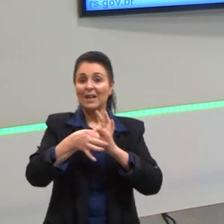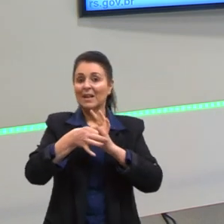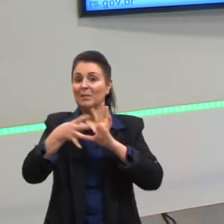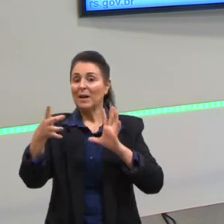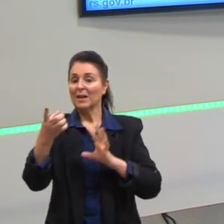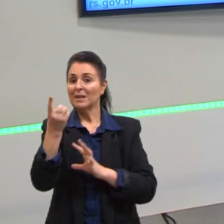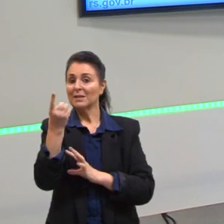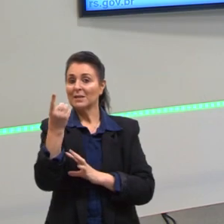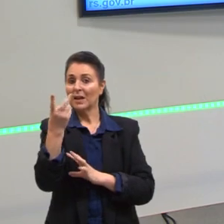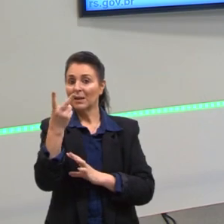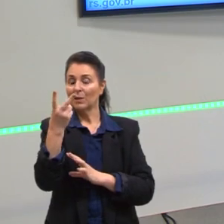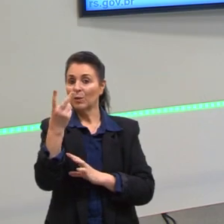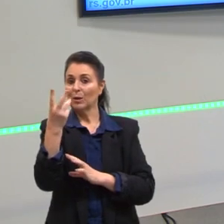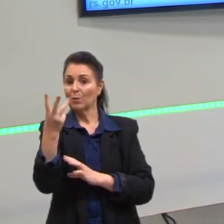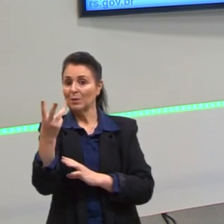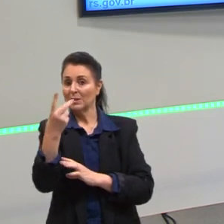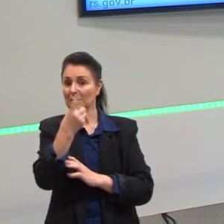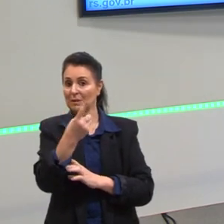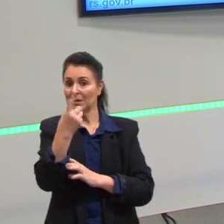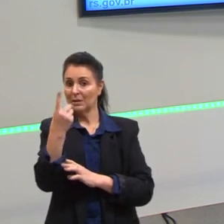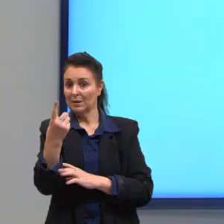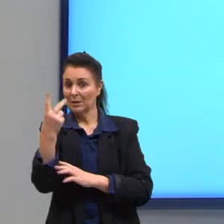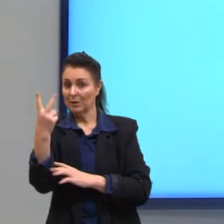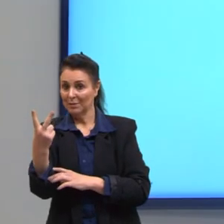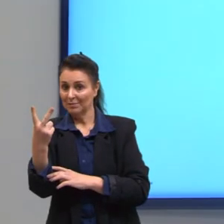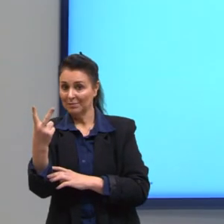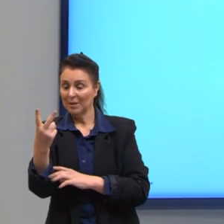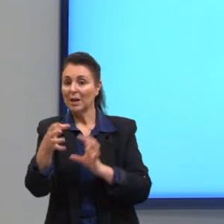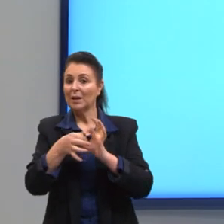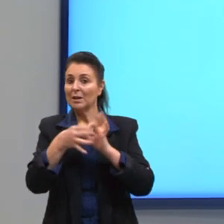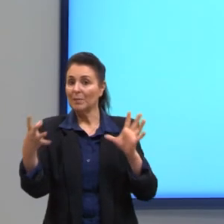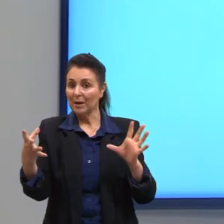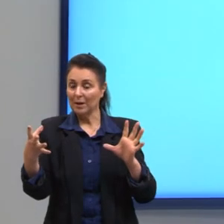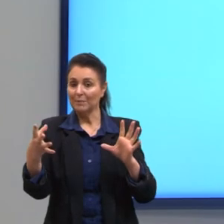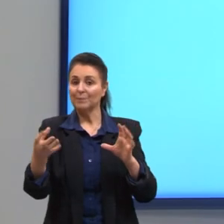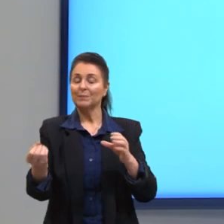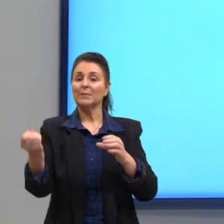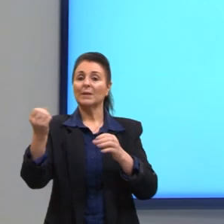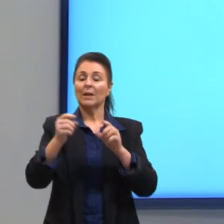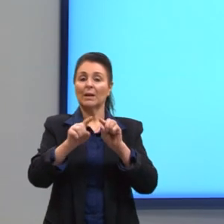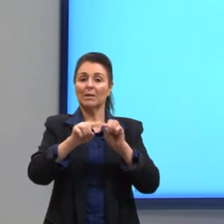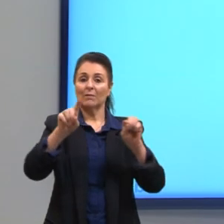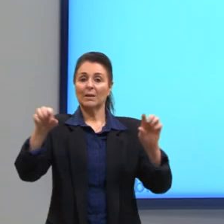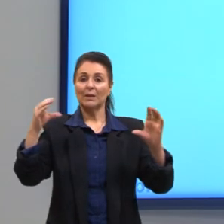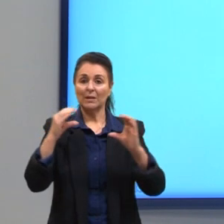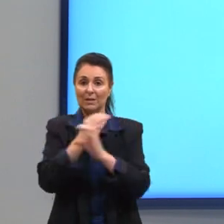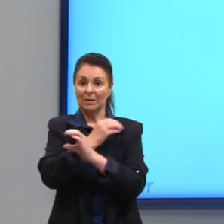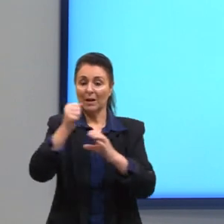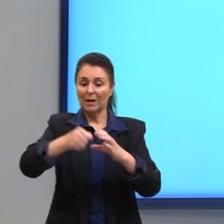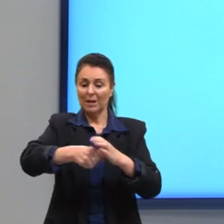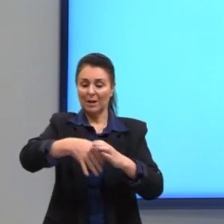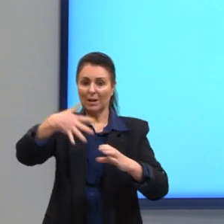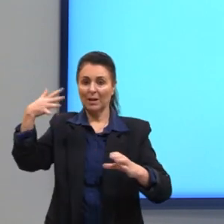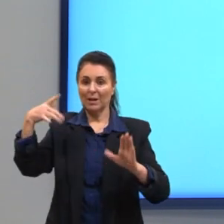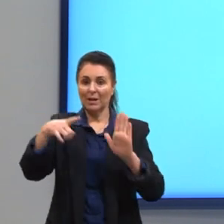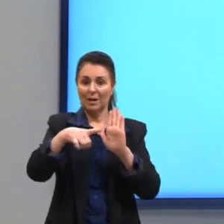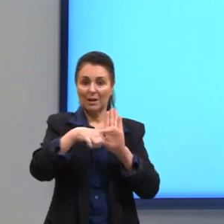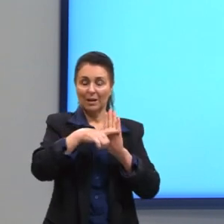112 quer dizer que é menos 112 então variação de entalpia negativa é exotérmica Por que